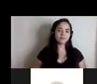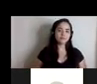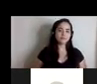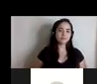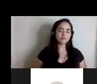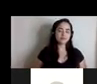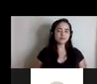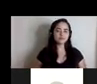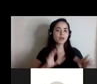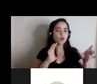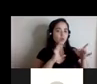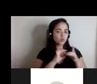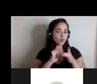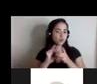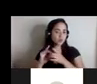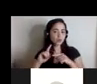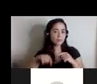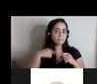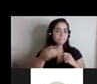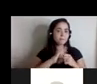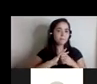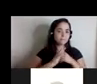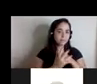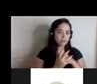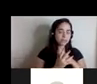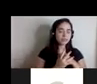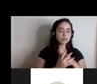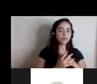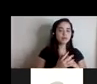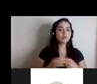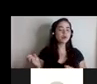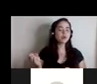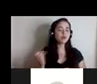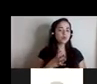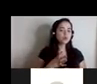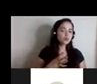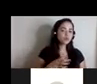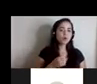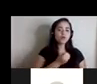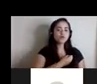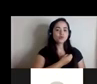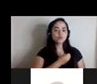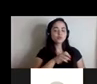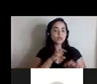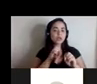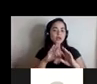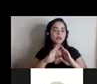Nesse contexto pós-pandêmico, como eu disse, para mim é um novo algoritmo educacional da